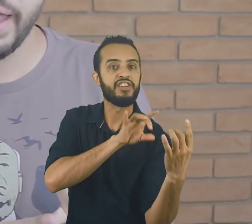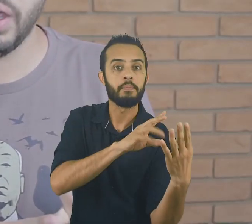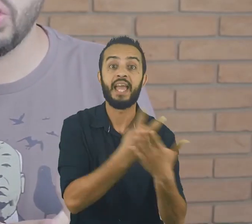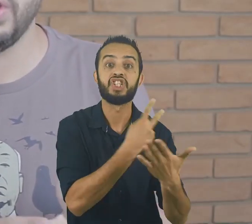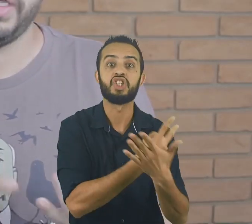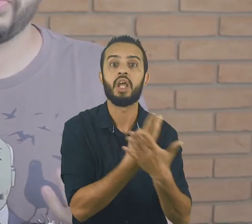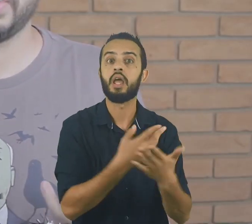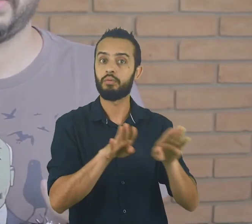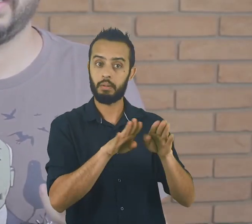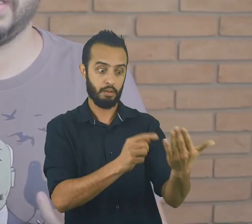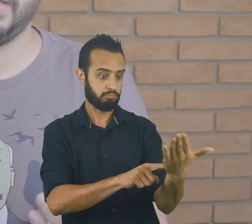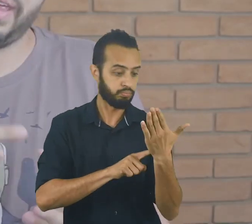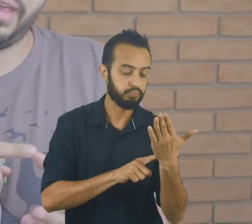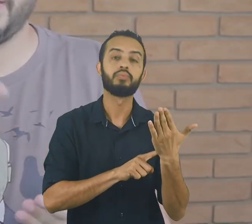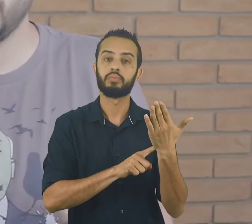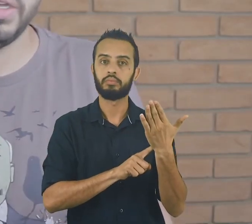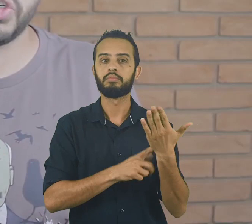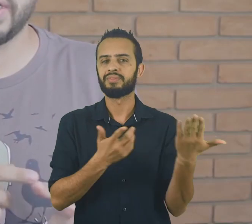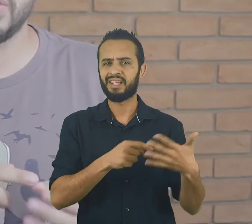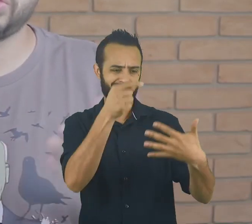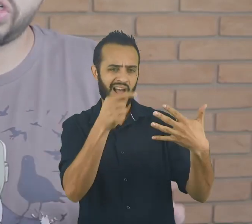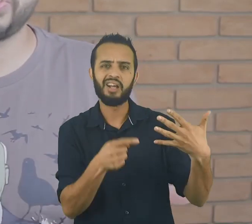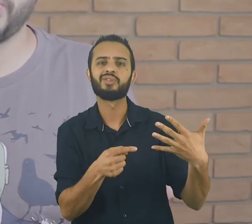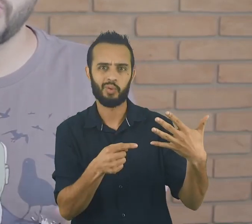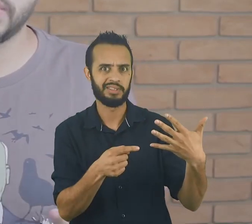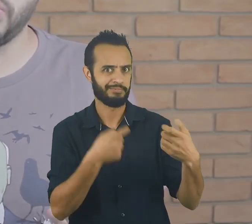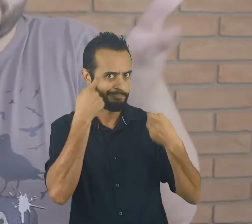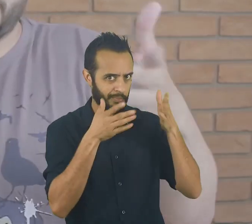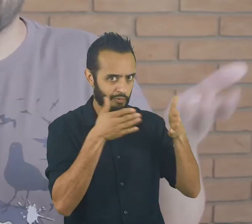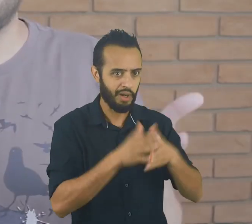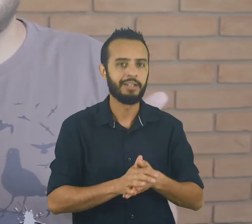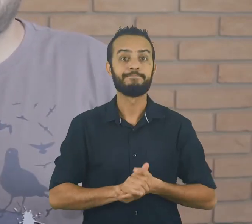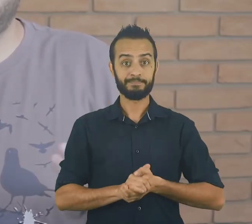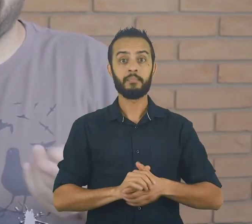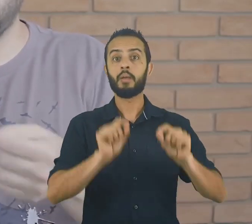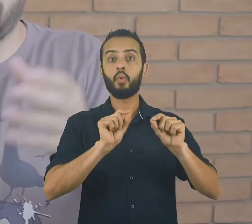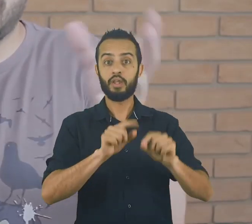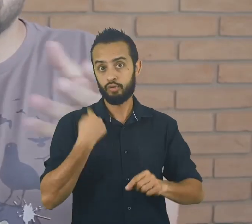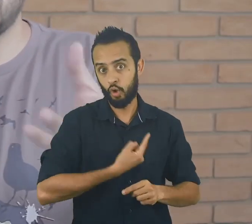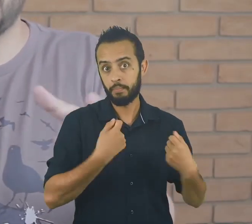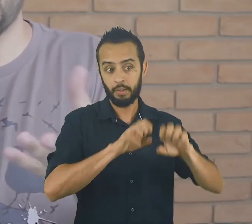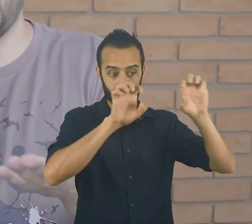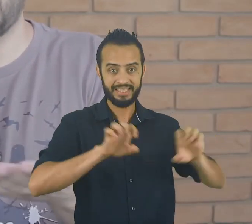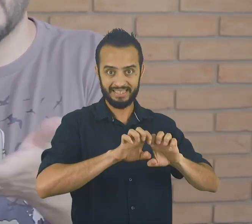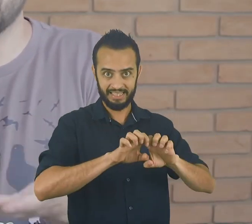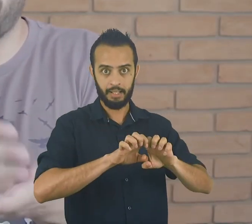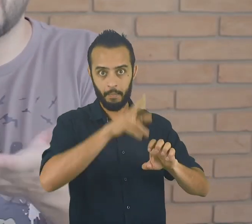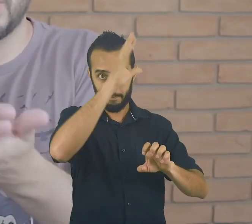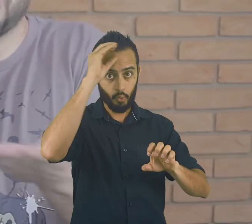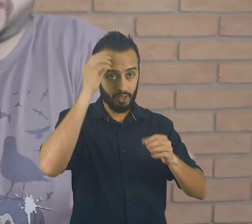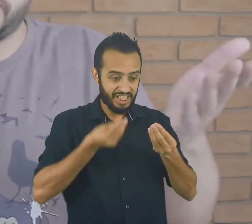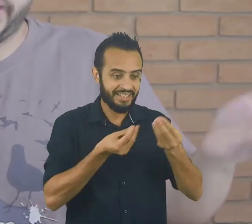de erro, em você ter heurísticas e outros tipos de preocupação. A preocupação típica é entregar o sistema de um jeito que aquele